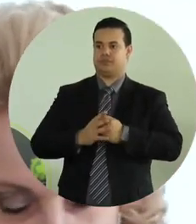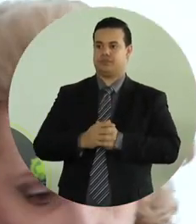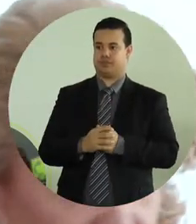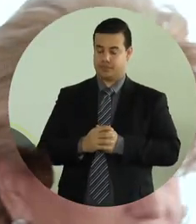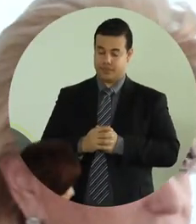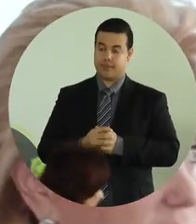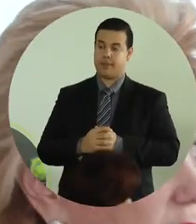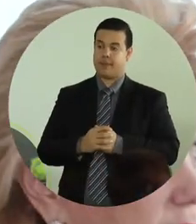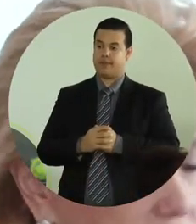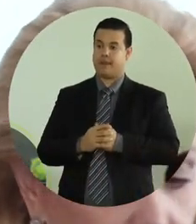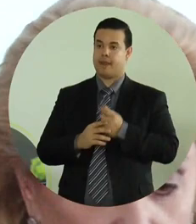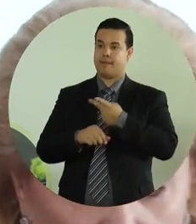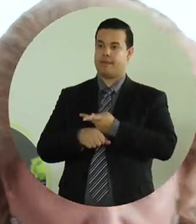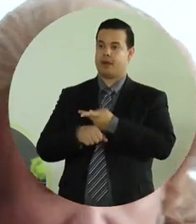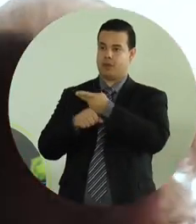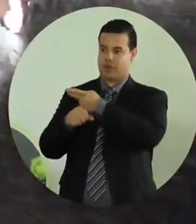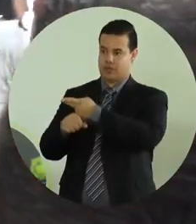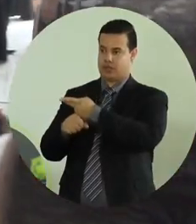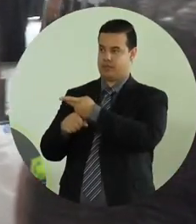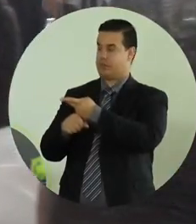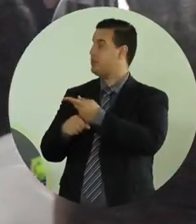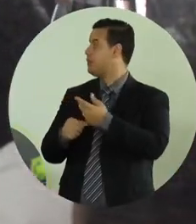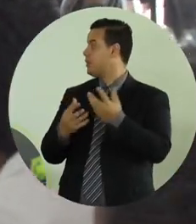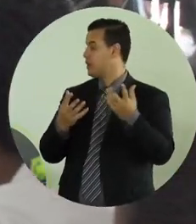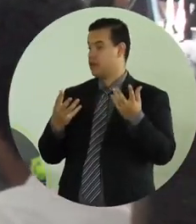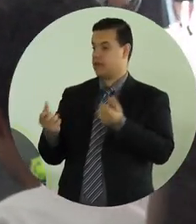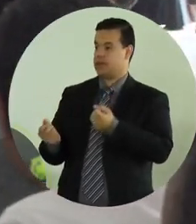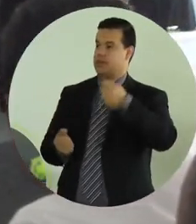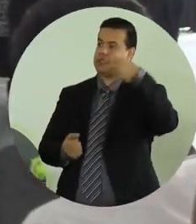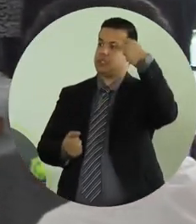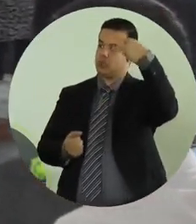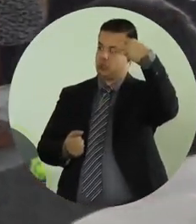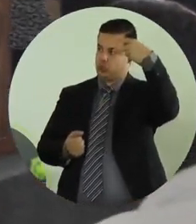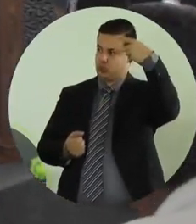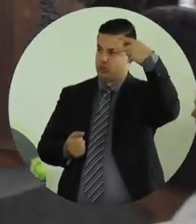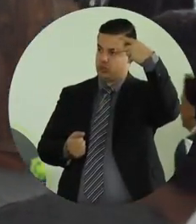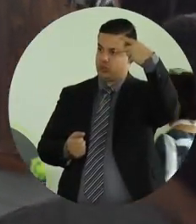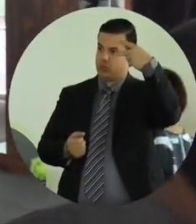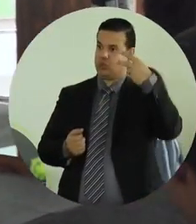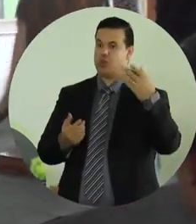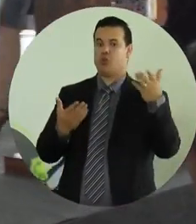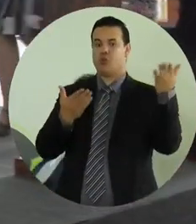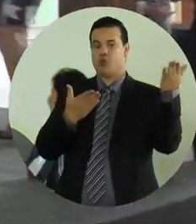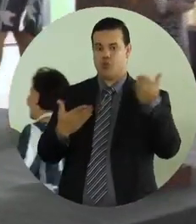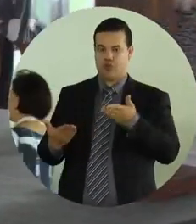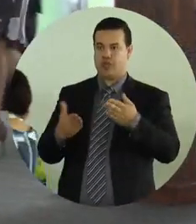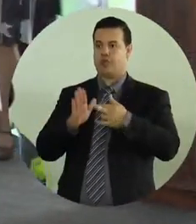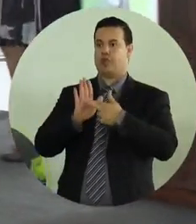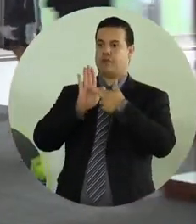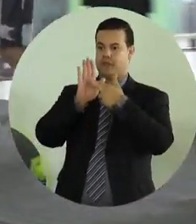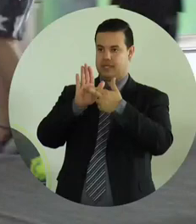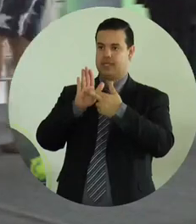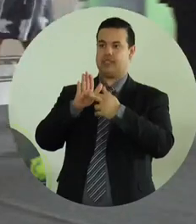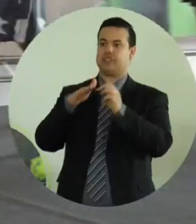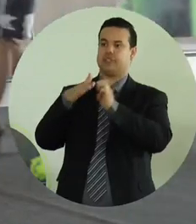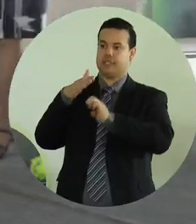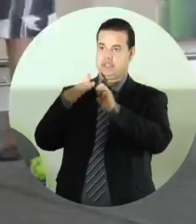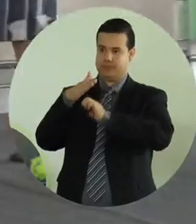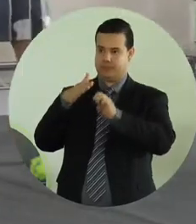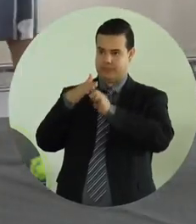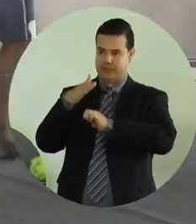E para receber o troféu de segundo lugar, chamamos a representante da empresa